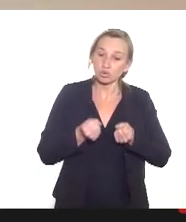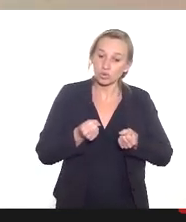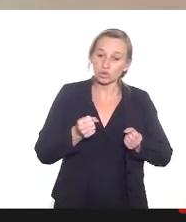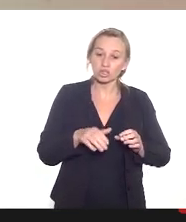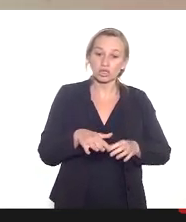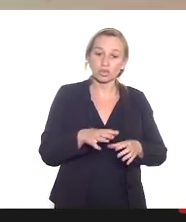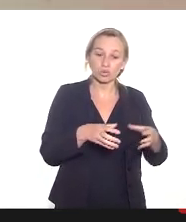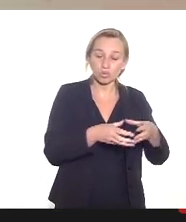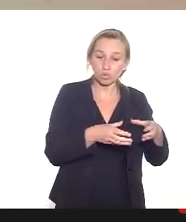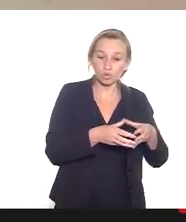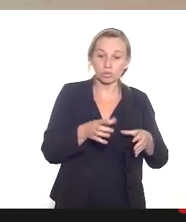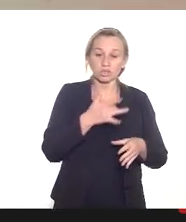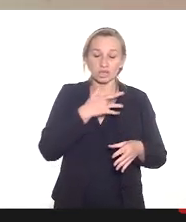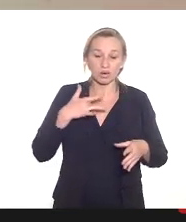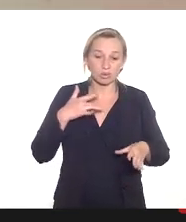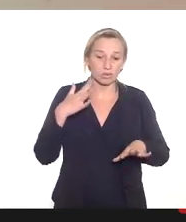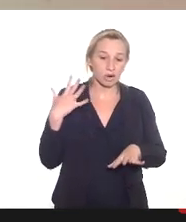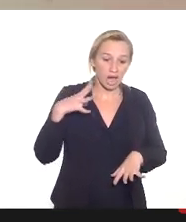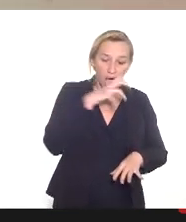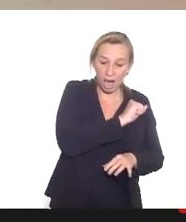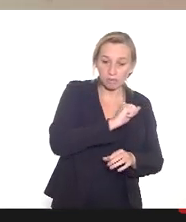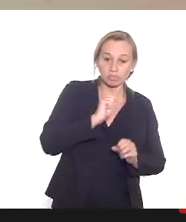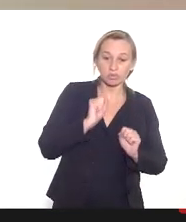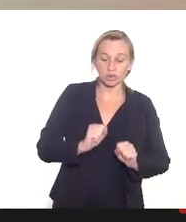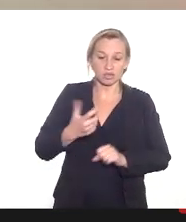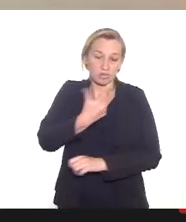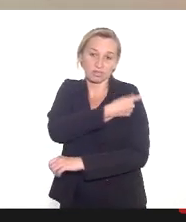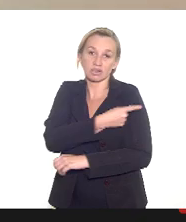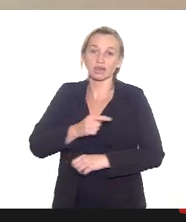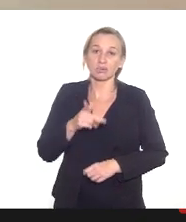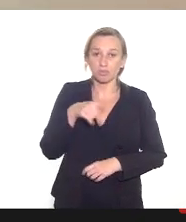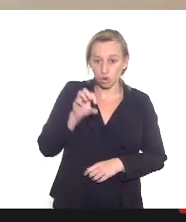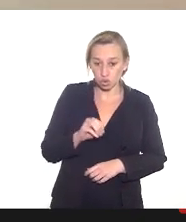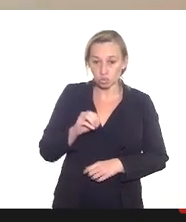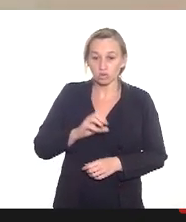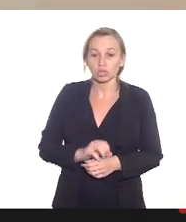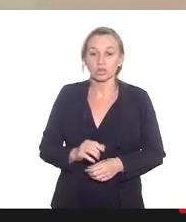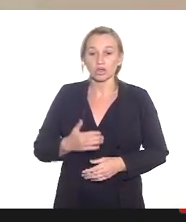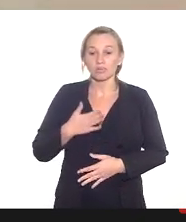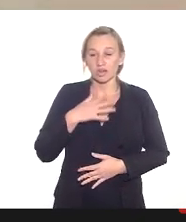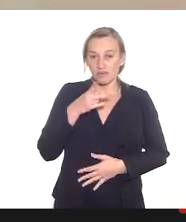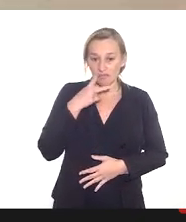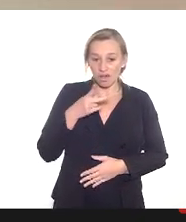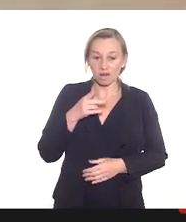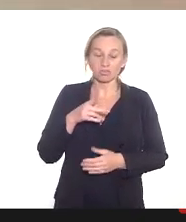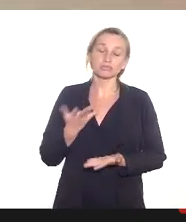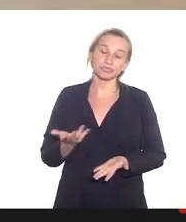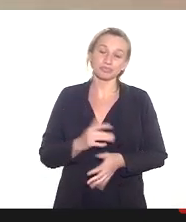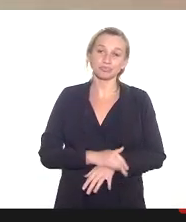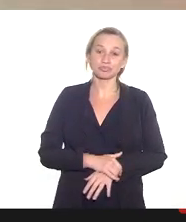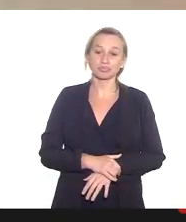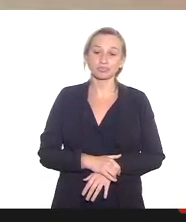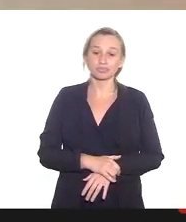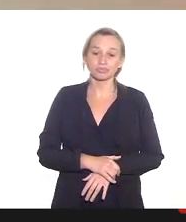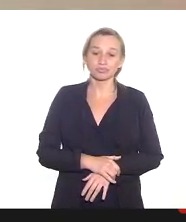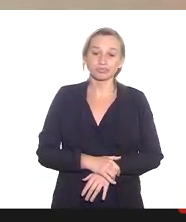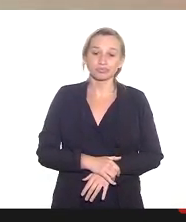de saúde mais breve possível para se vacinarem principalmente então fica aqui acho que a minha fala é basicamente